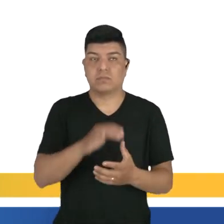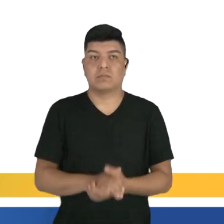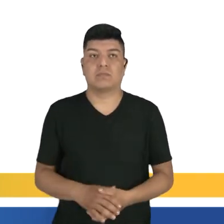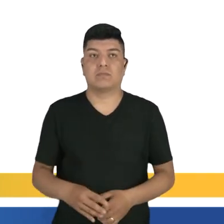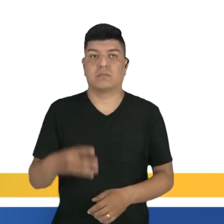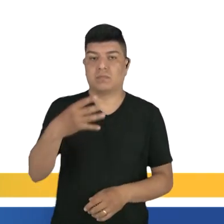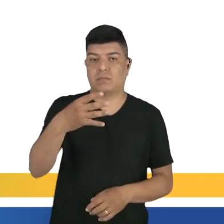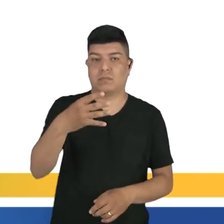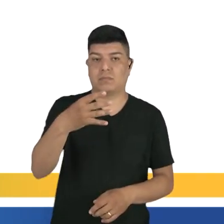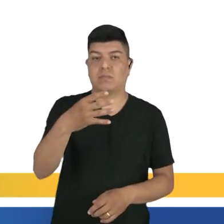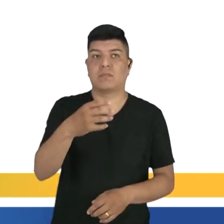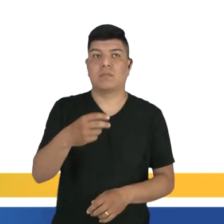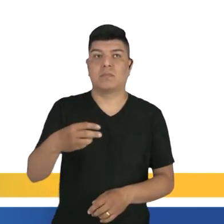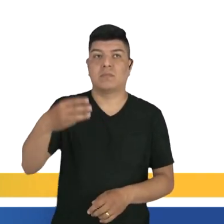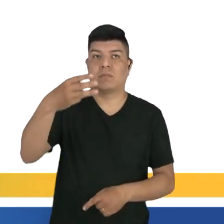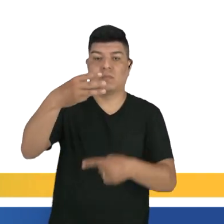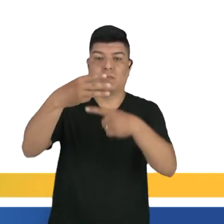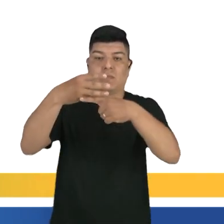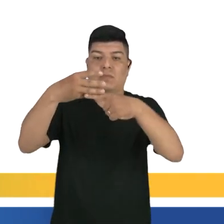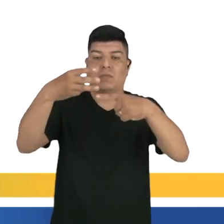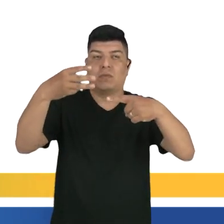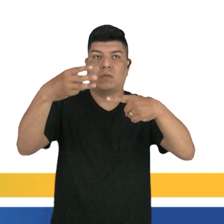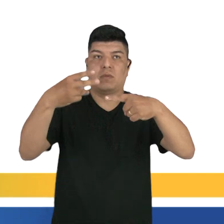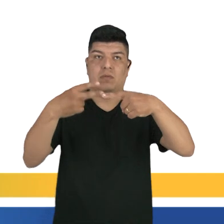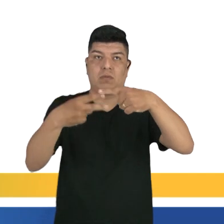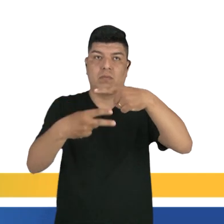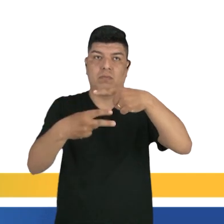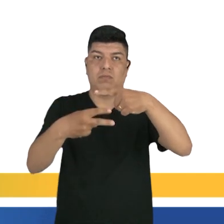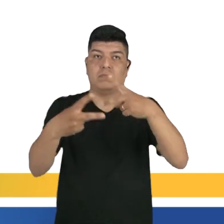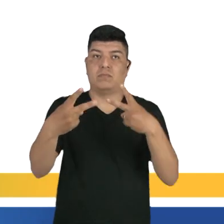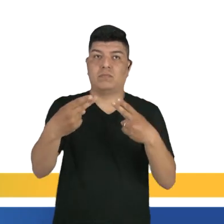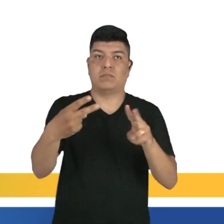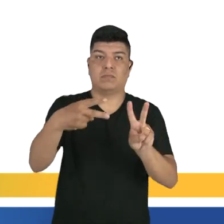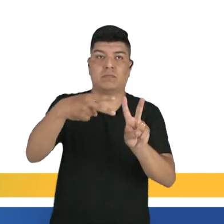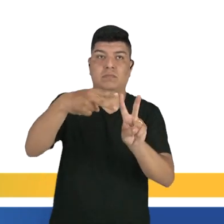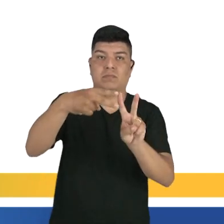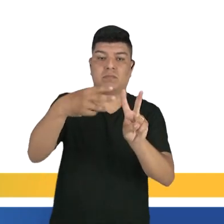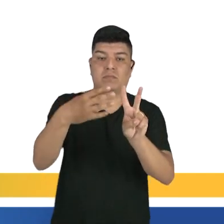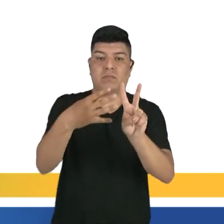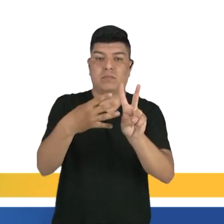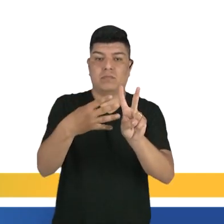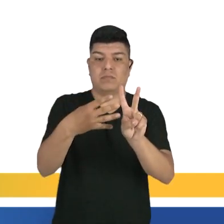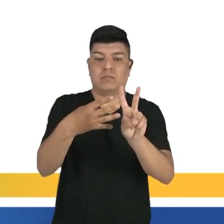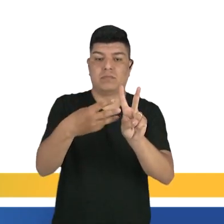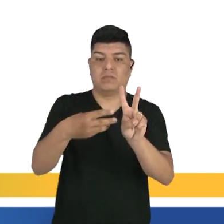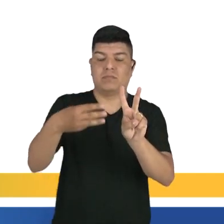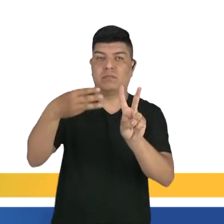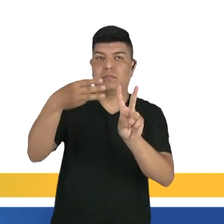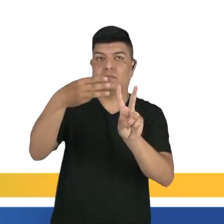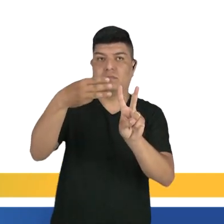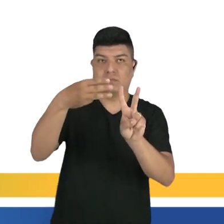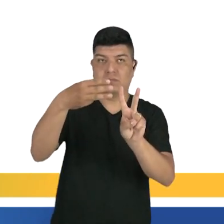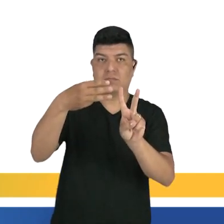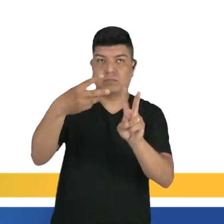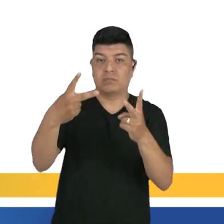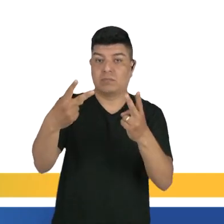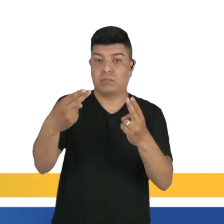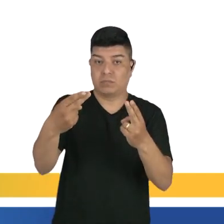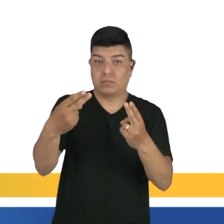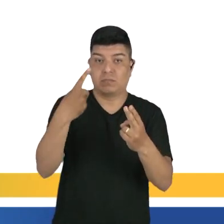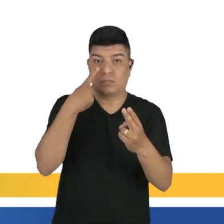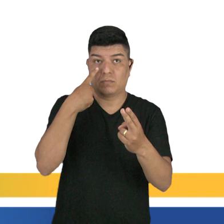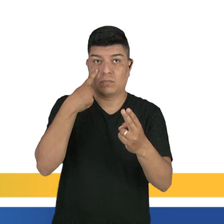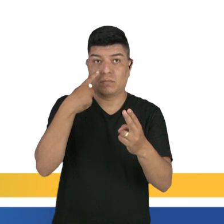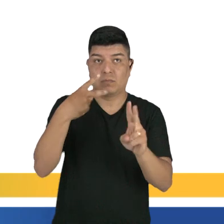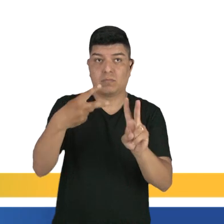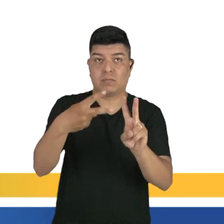tenho 4 elevado a 3 sobre 2, é a raiz quadrada de 4 ao cubo.